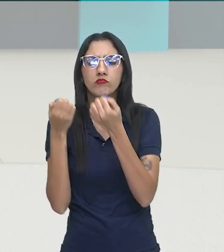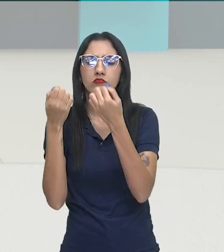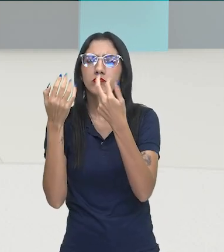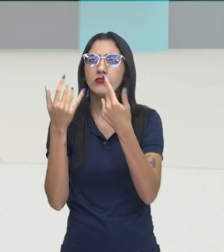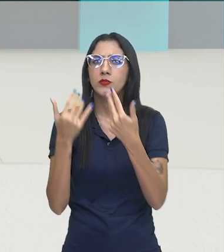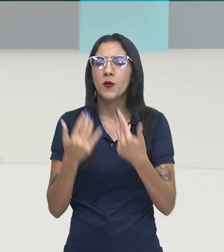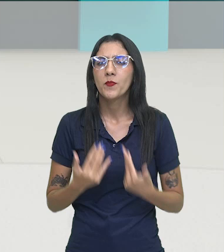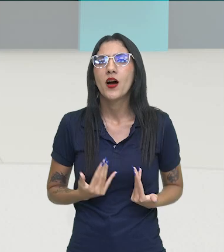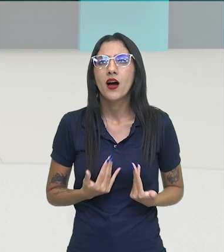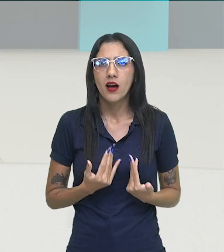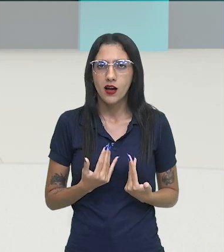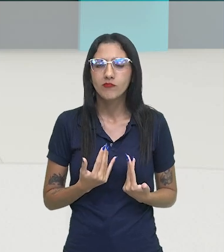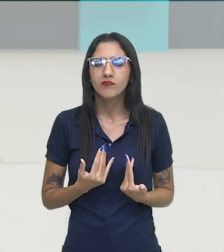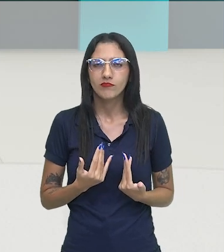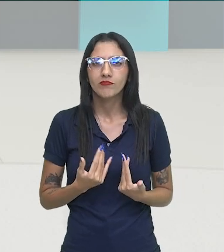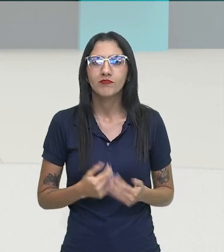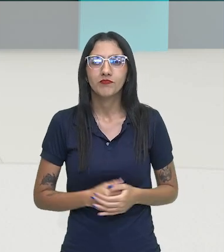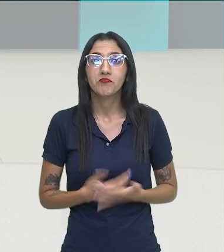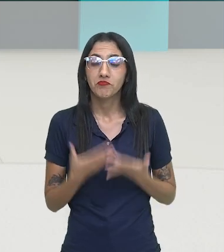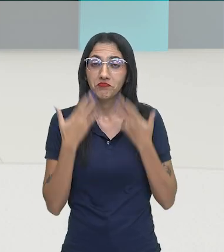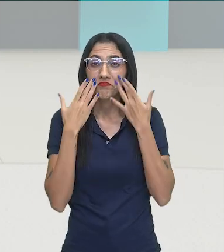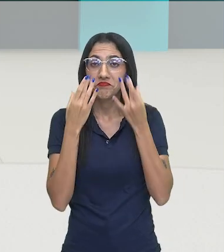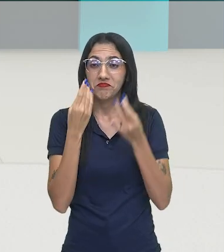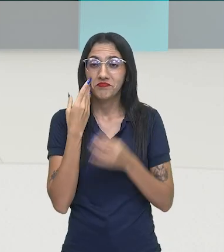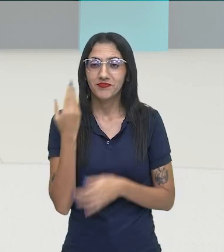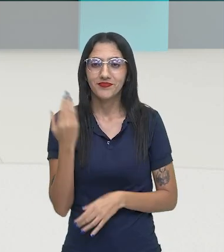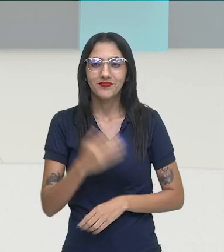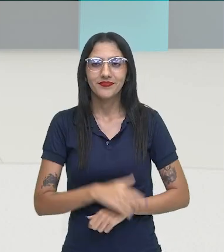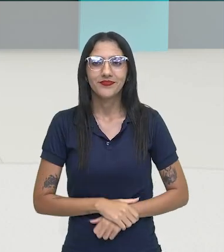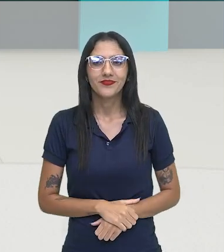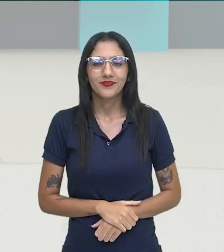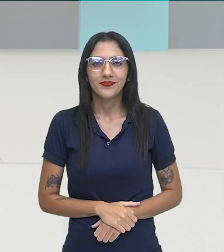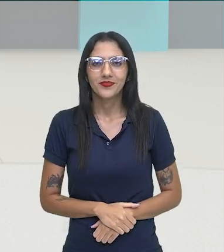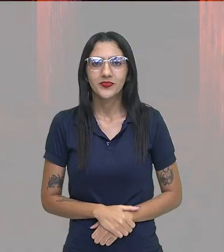dos acontecimentos da época. Então, vamos assistir.